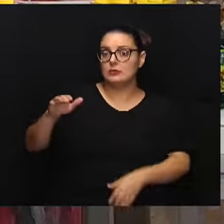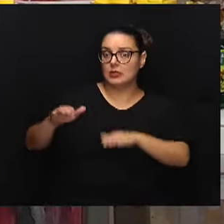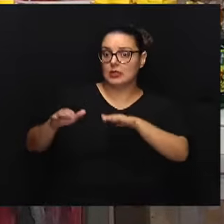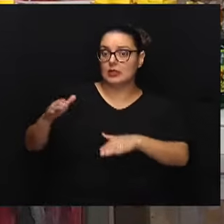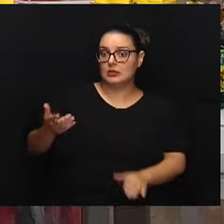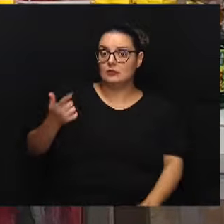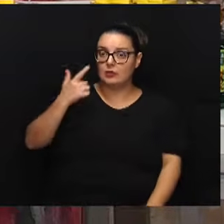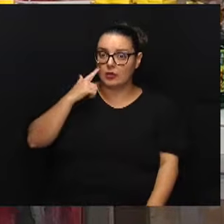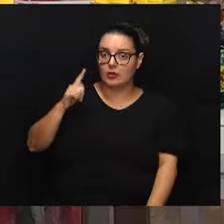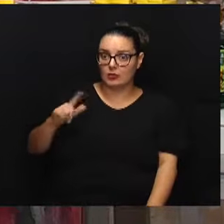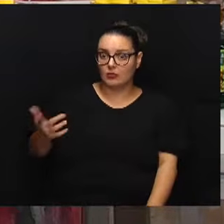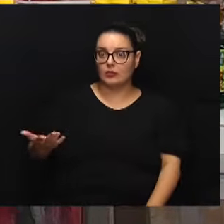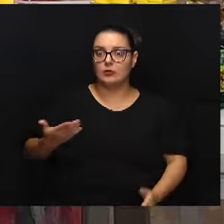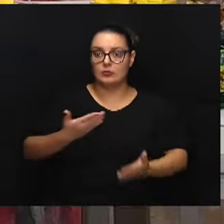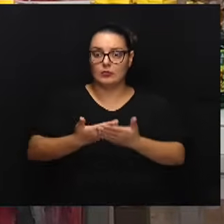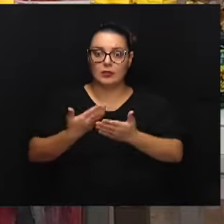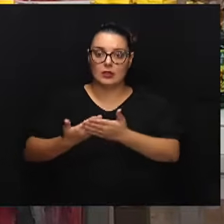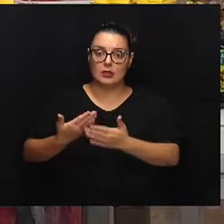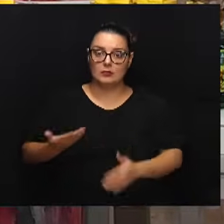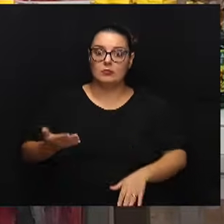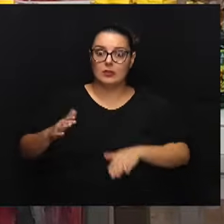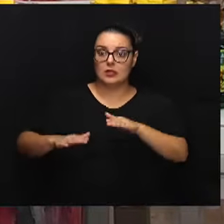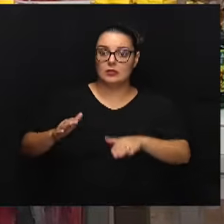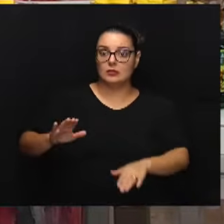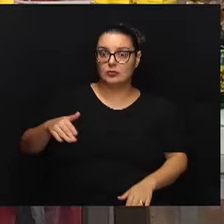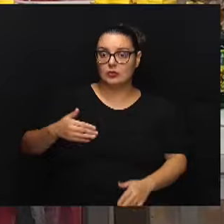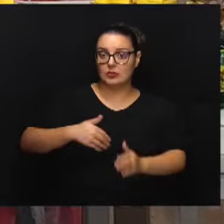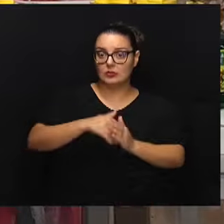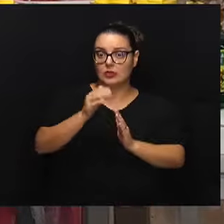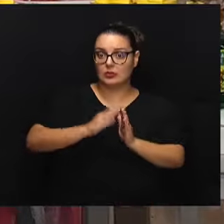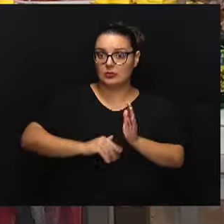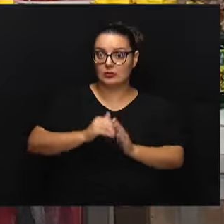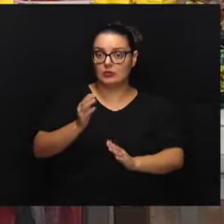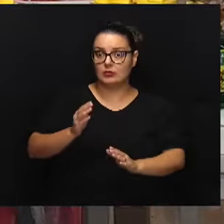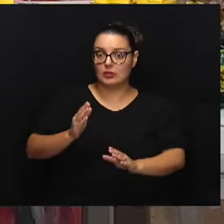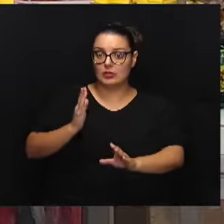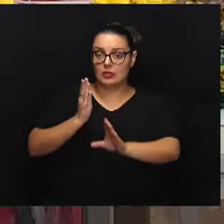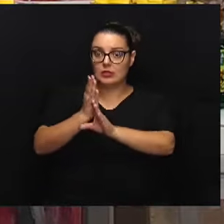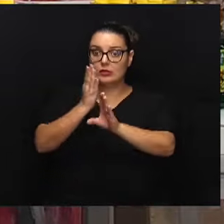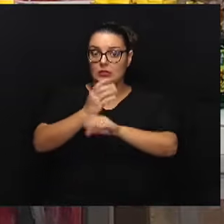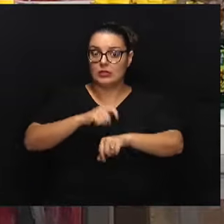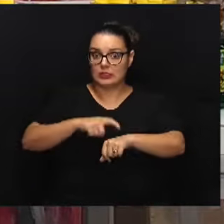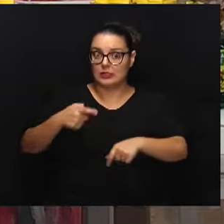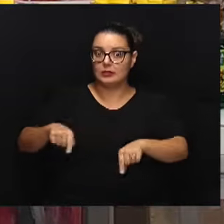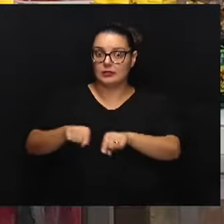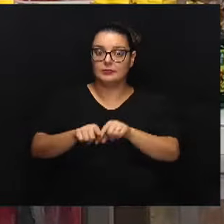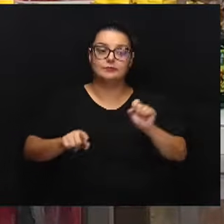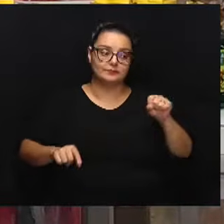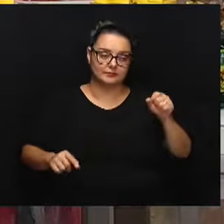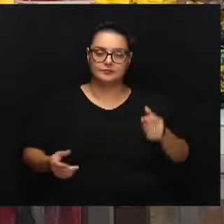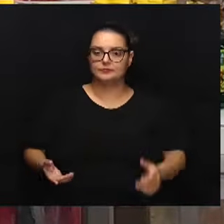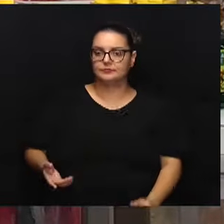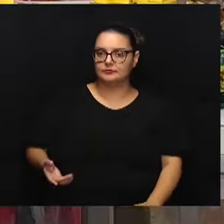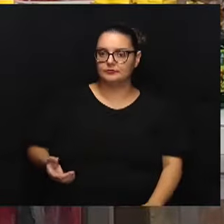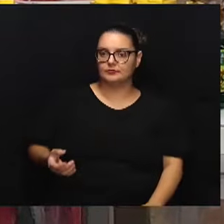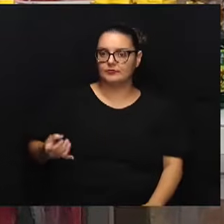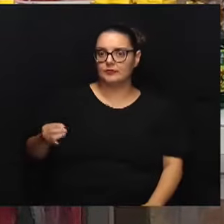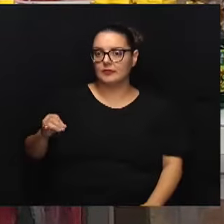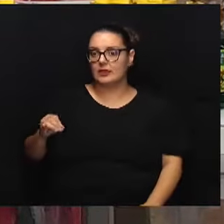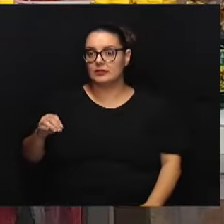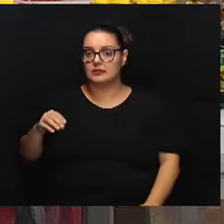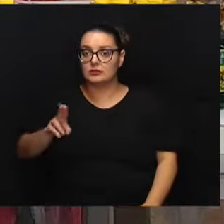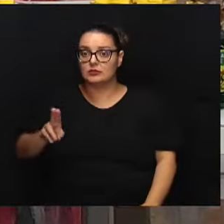é claro que a gente estudou tudo, né? Mas muitas vezes quando a gente está pintando, a gente vai descobrindo materiais na hora ali. E se eu usar uma massa